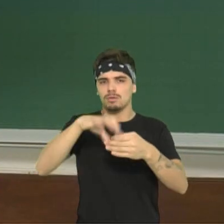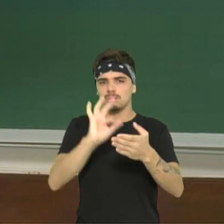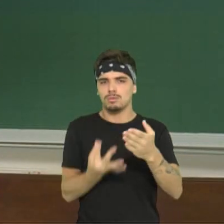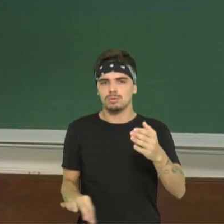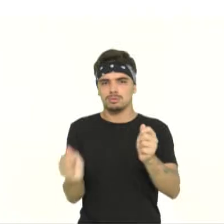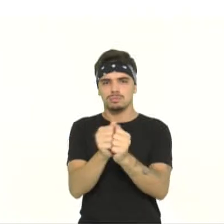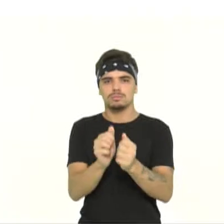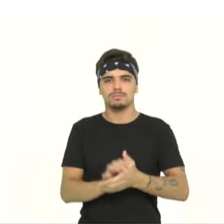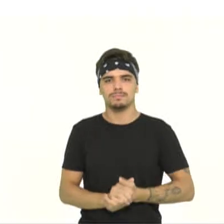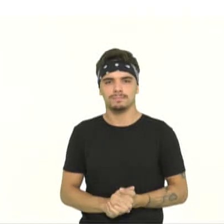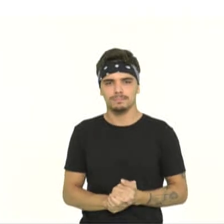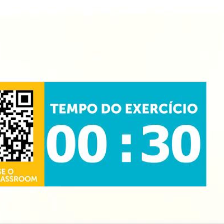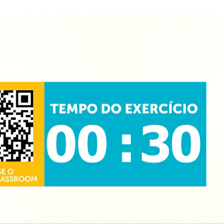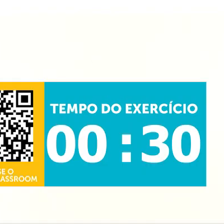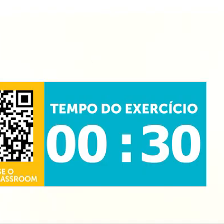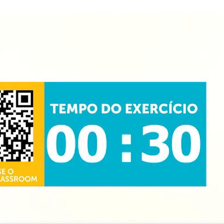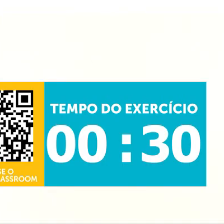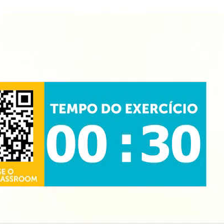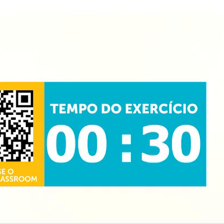correção.